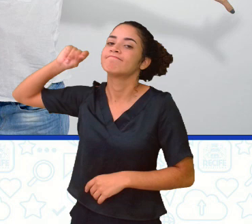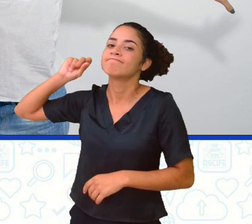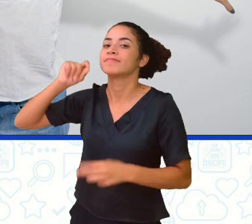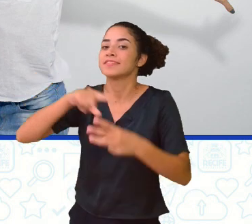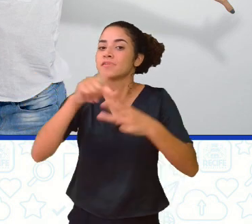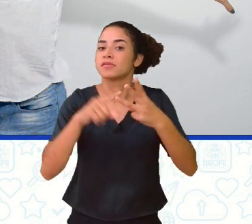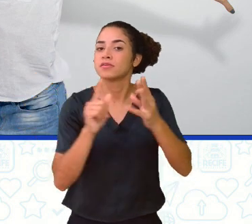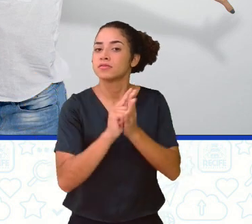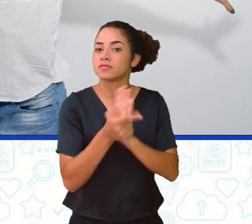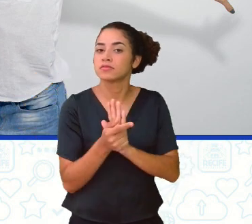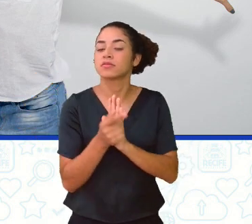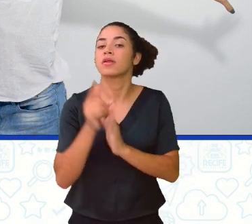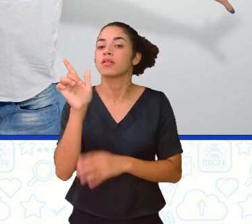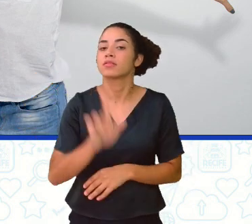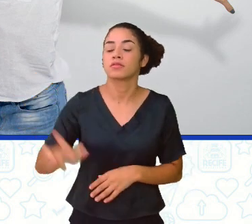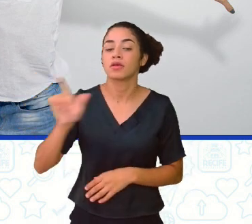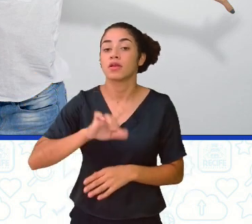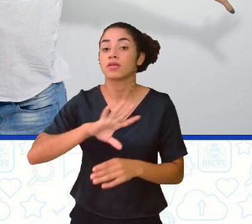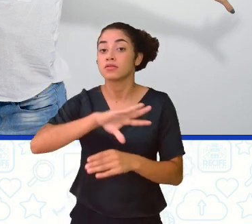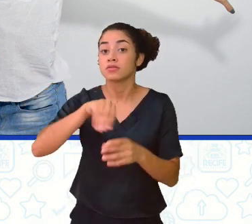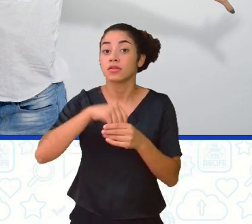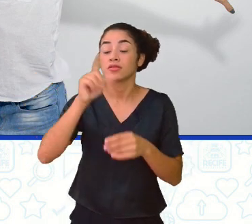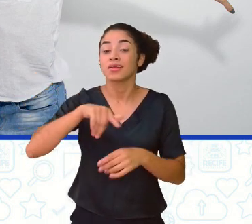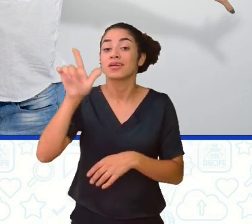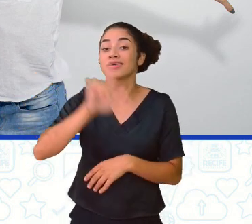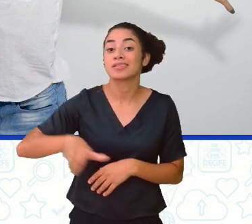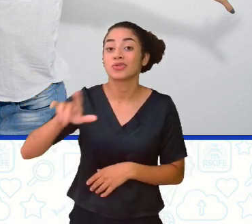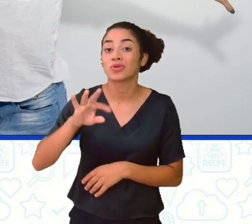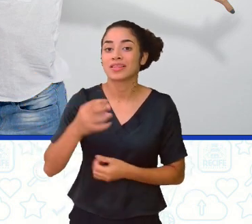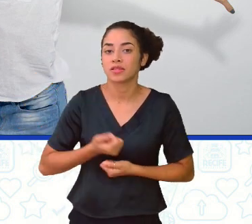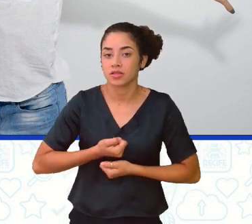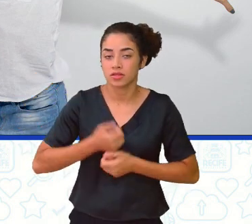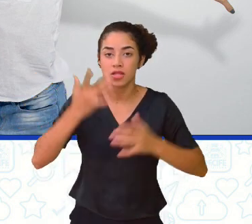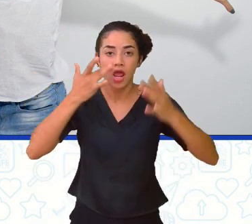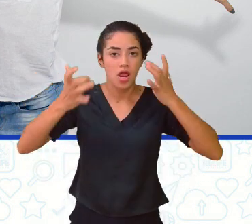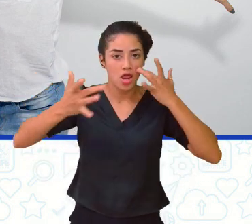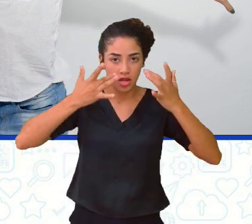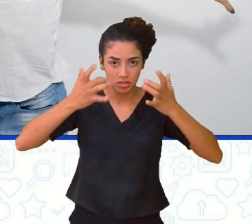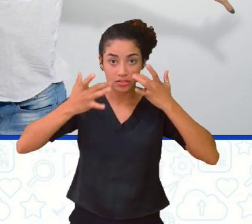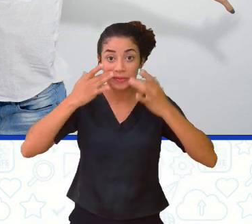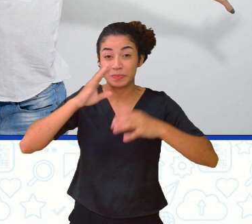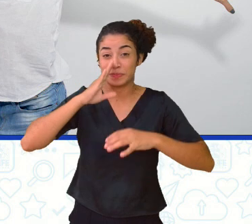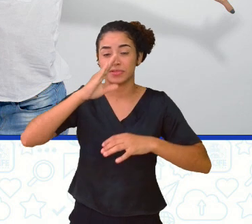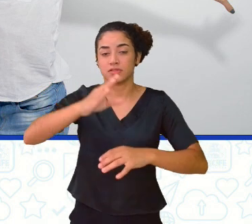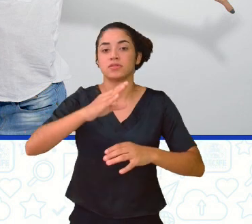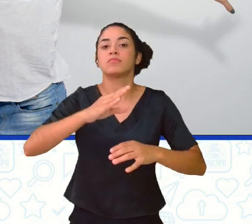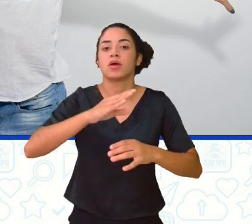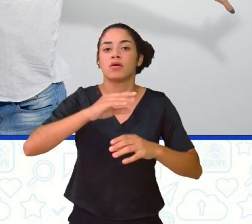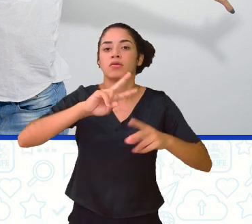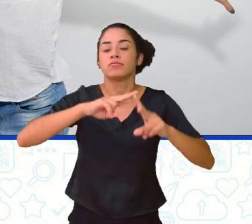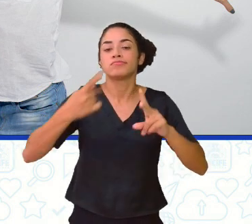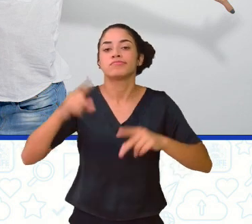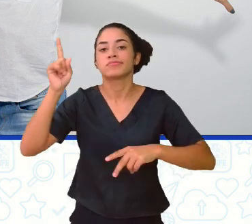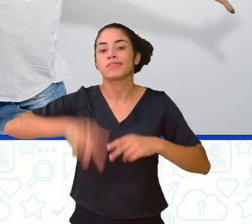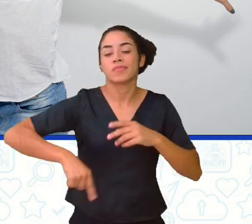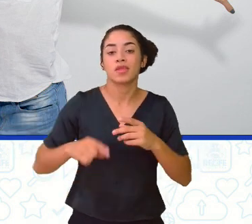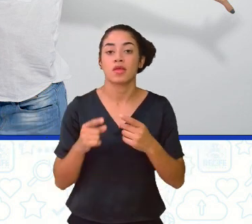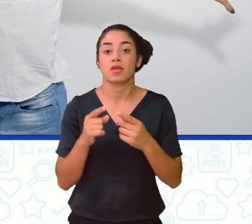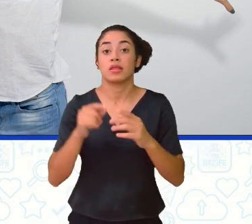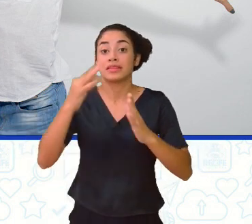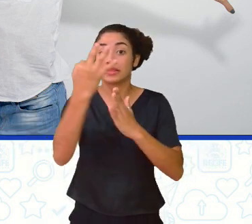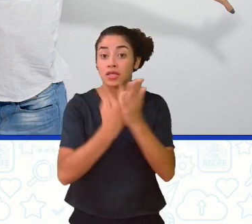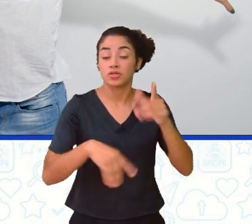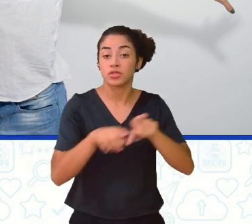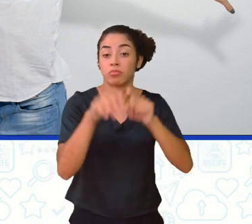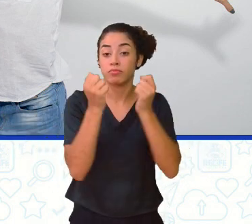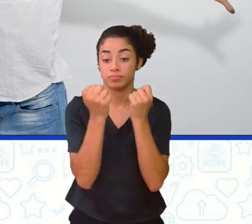gêneros literários que envolvem a literatura teatral, que tem como principais elementos o autor, o texto e o público. Então, quando a